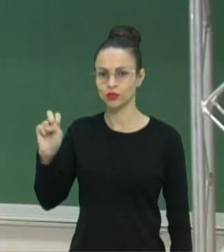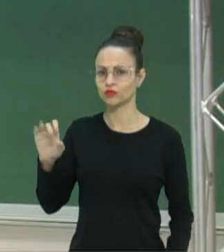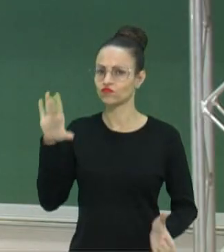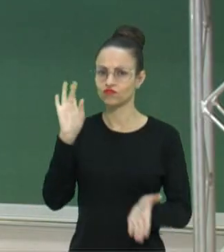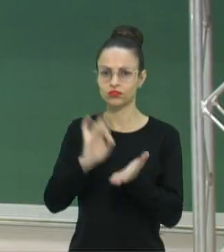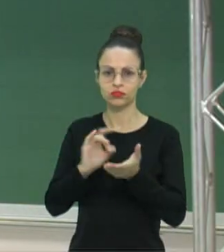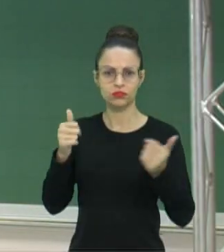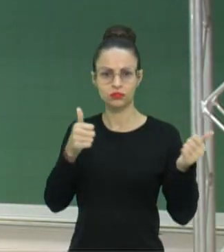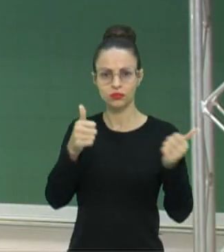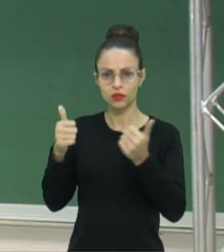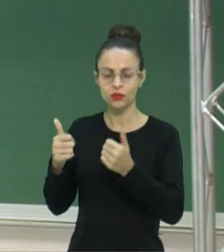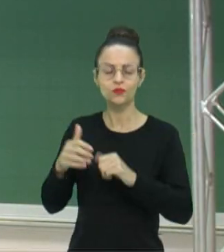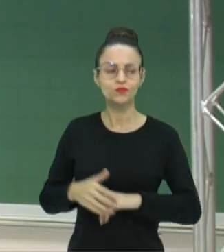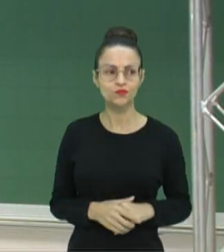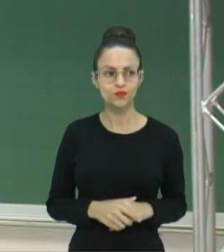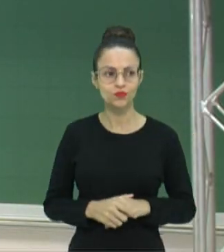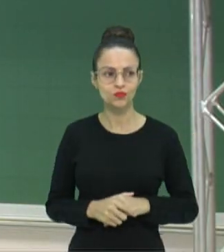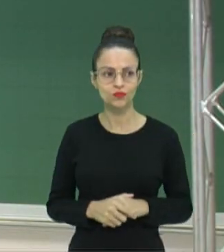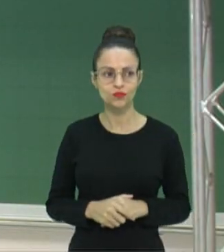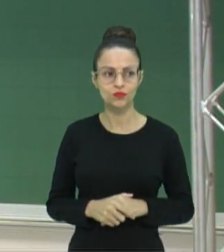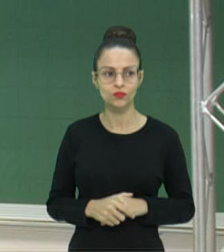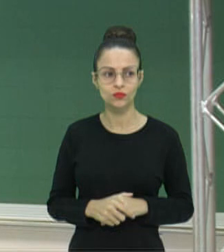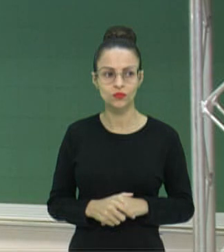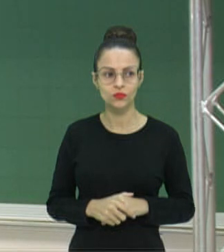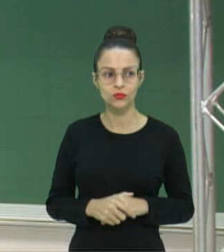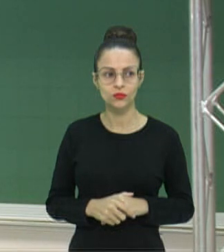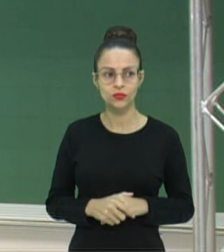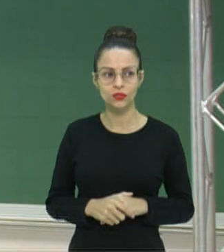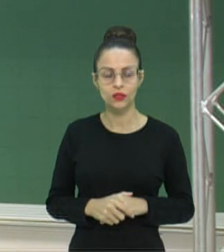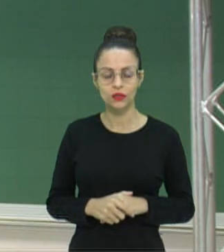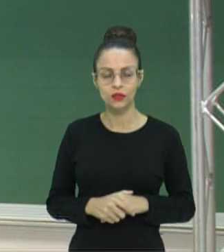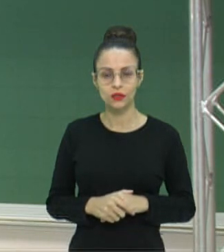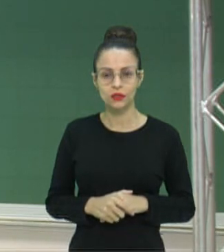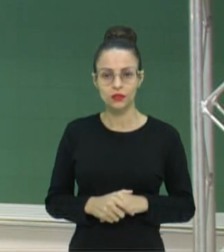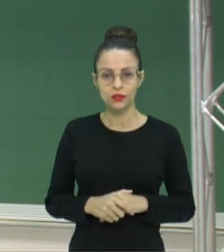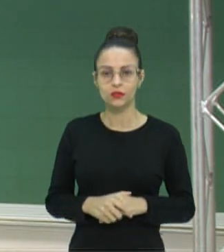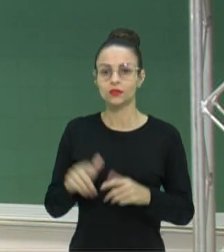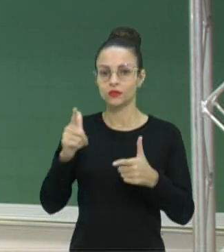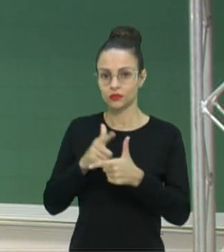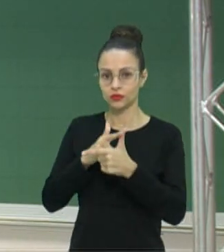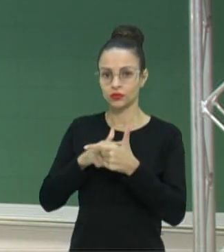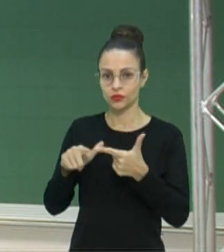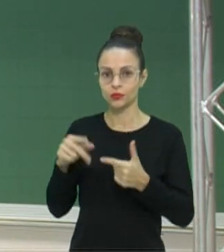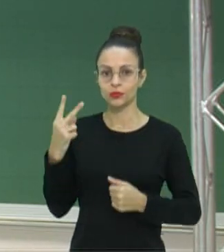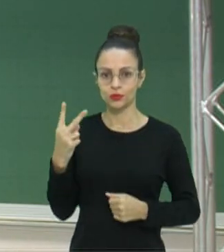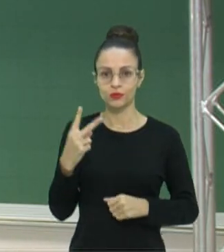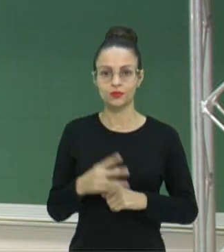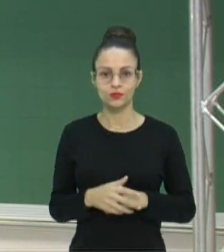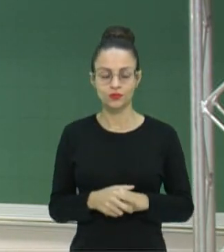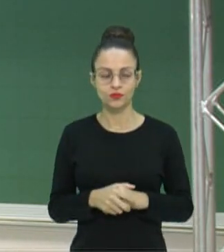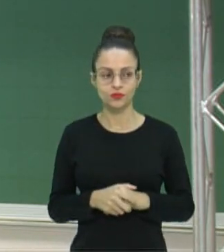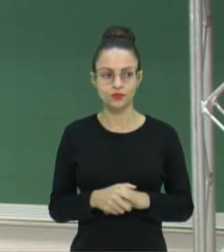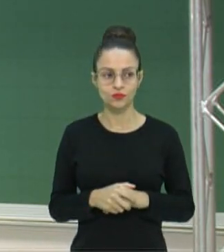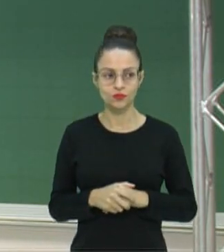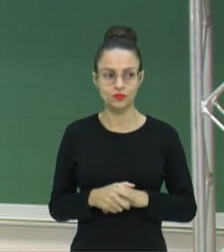oficial, bonitinha, de boa, tá pedindo só para você aplicar, tudo isso sobre 2.